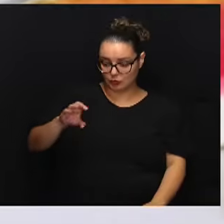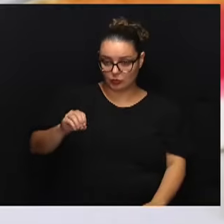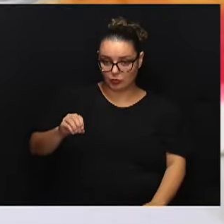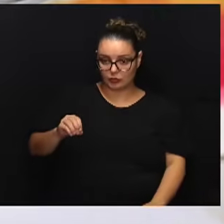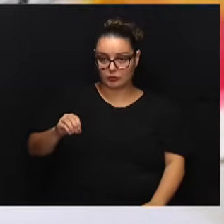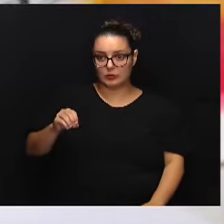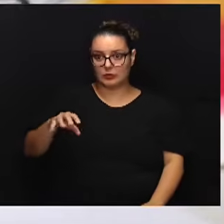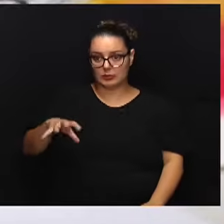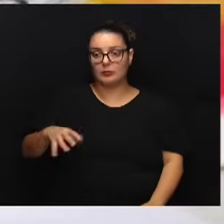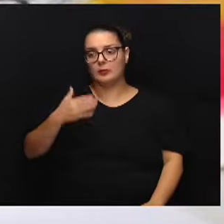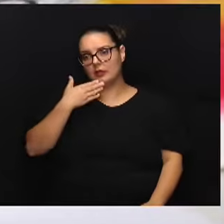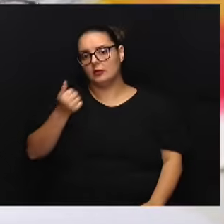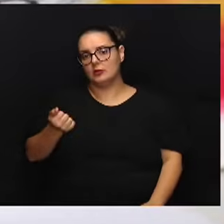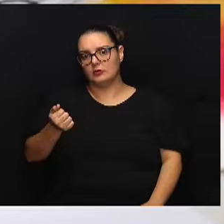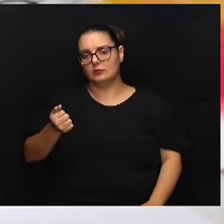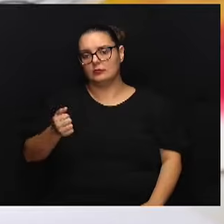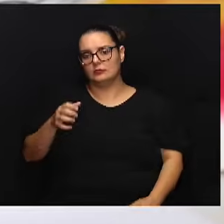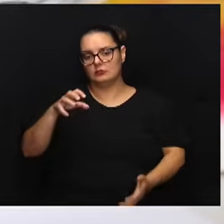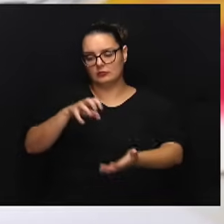melhor.